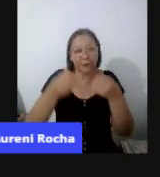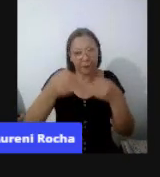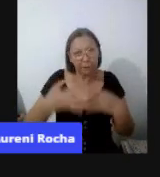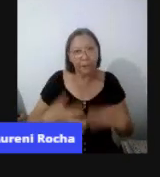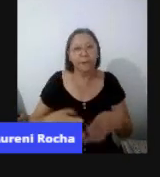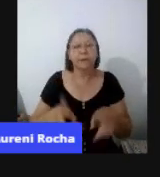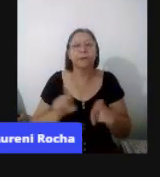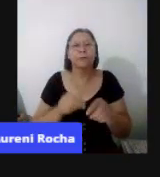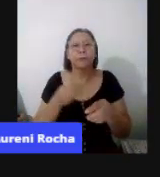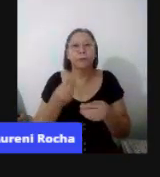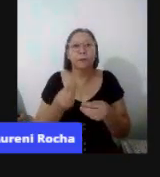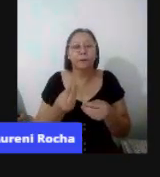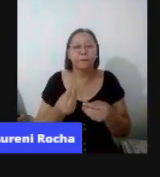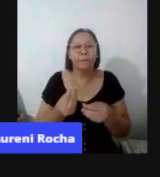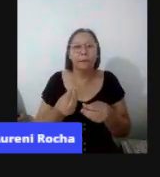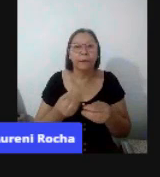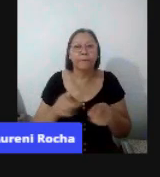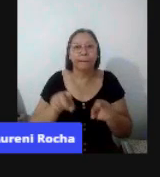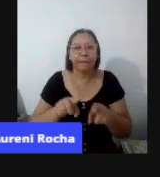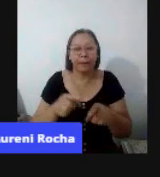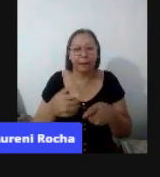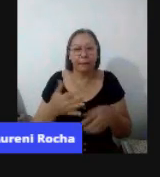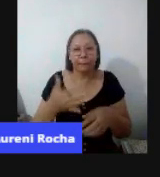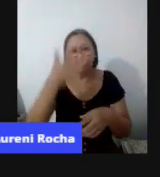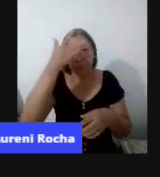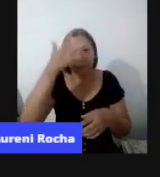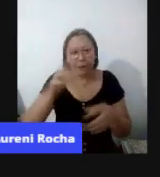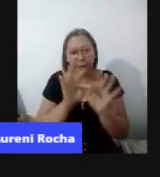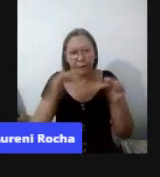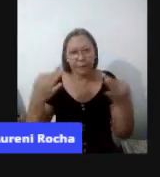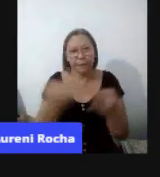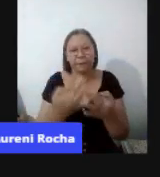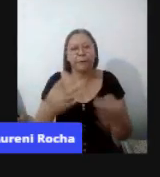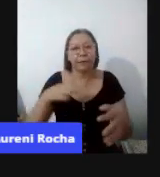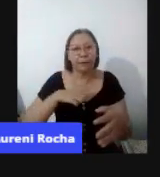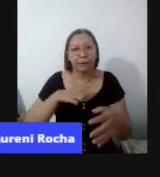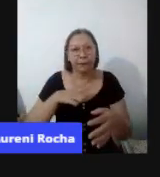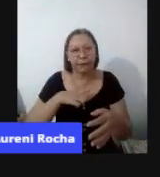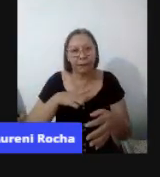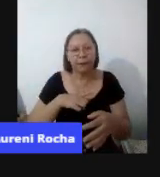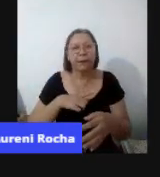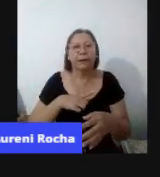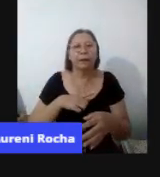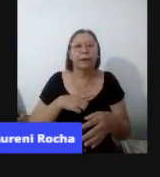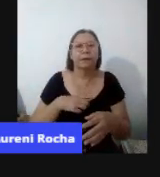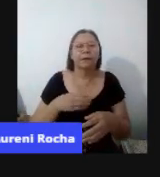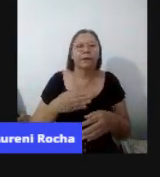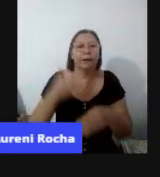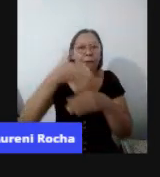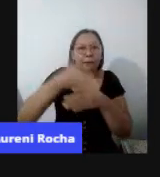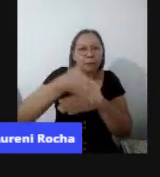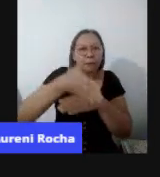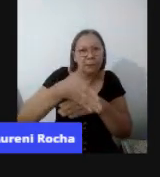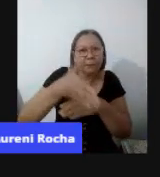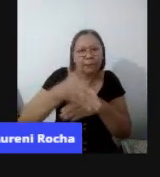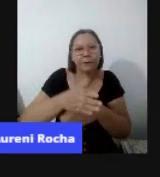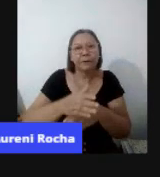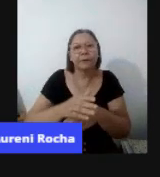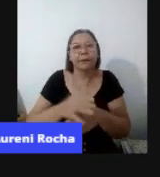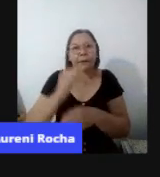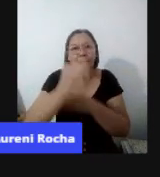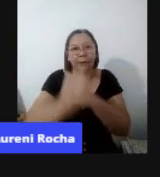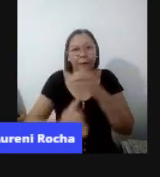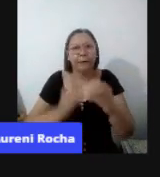têm acesso, né, à internet, que pode participar das atividades através dos recursos